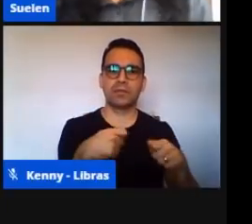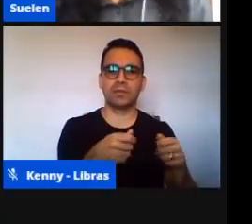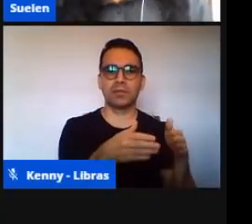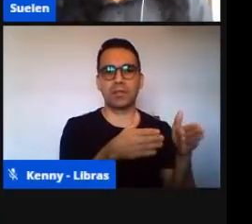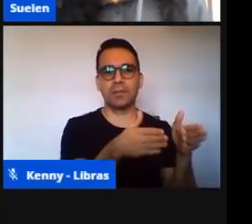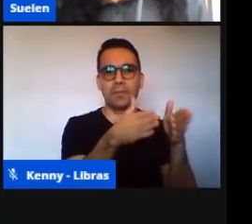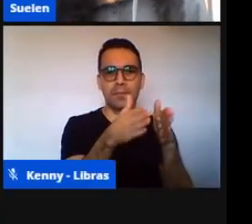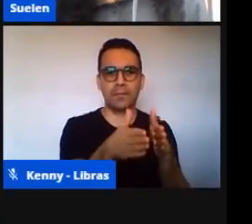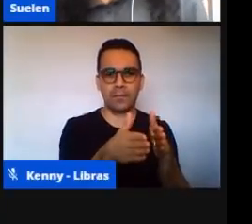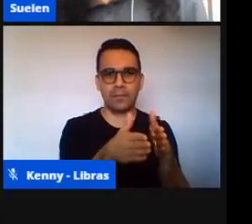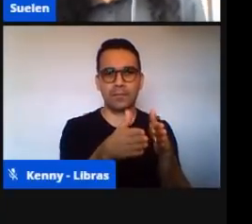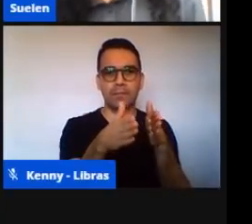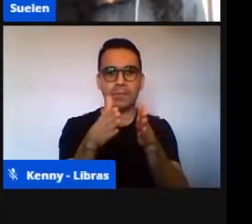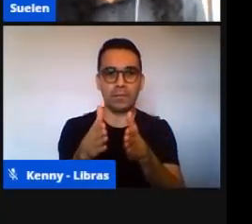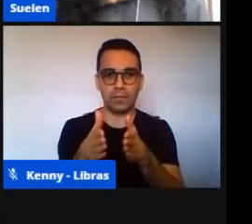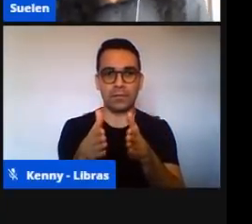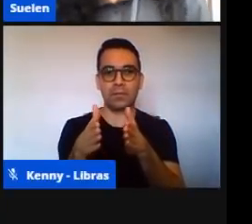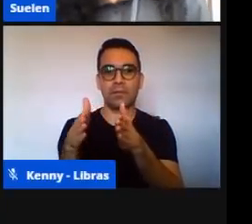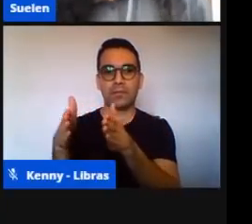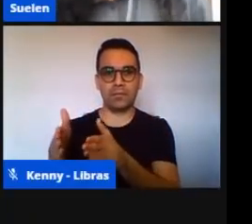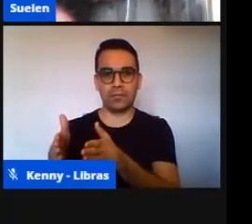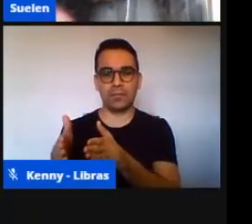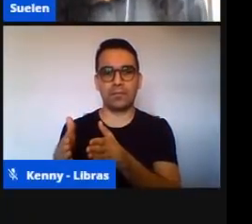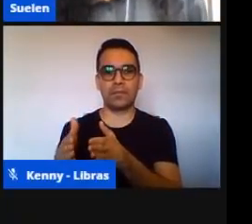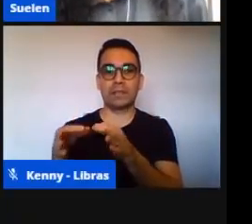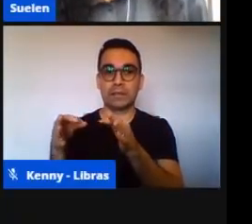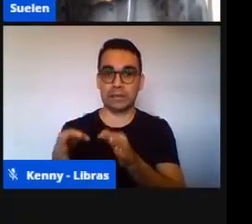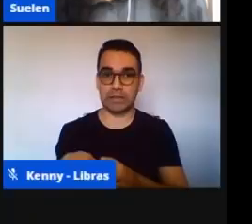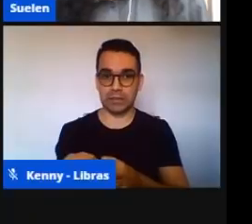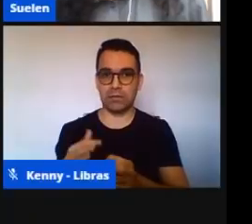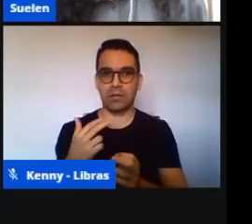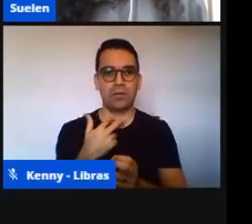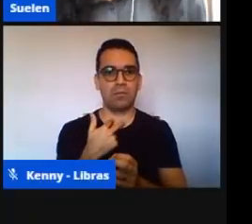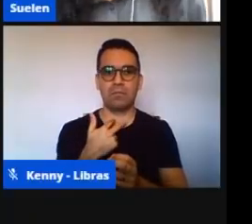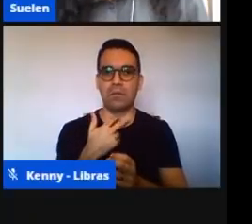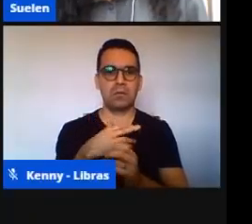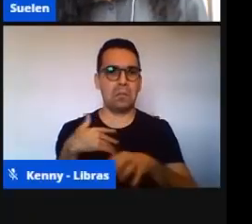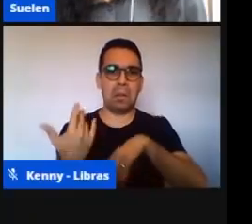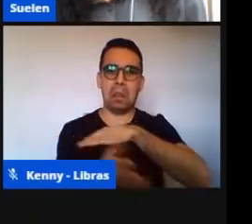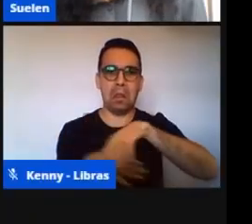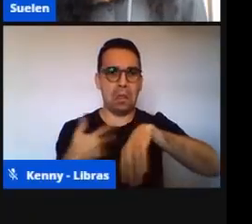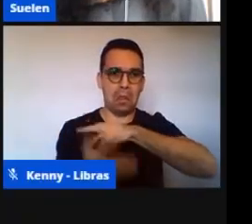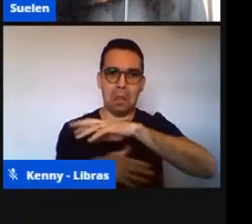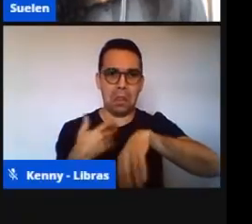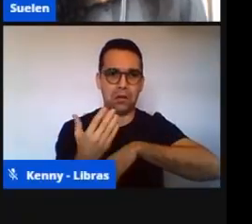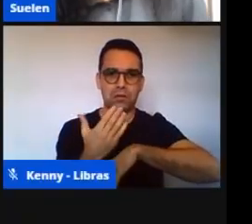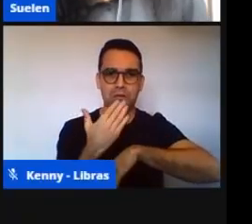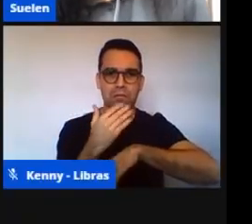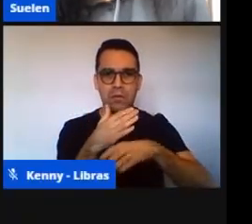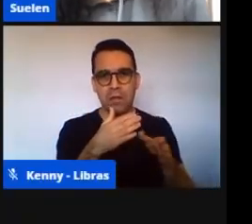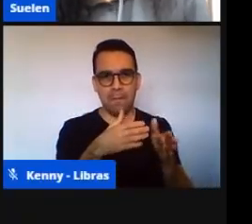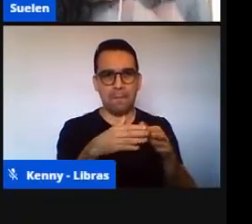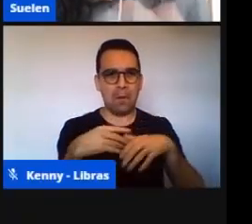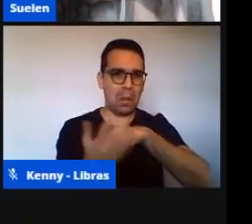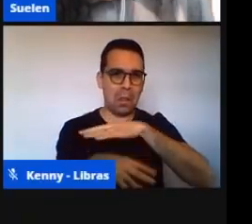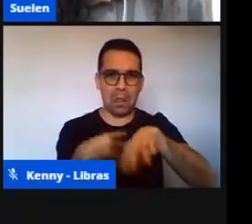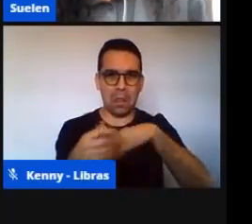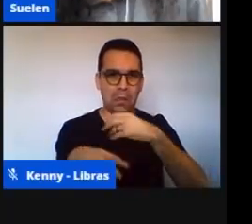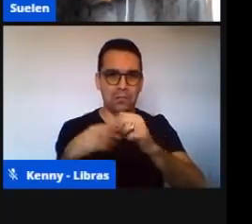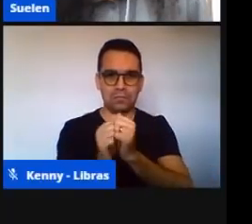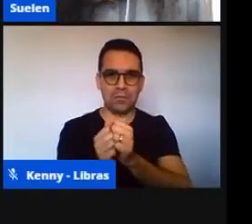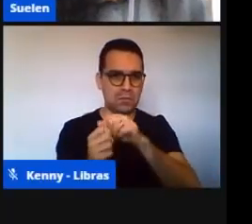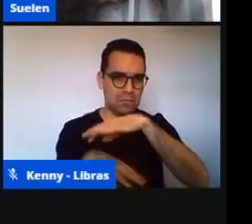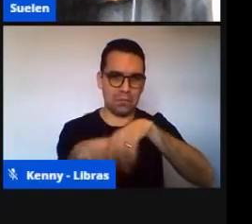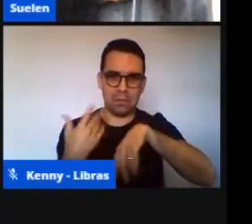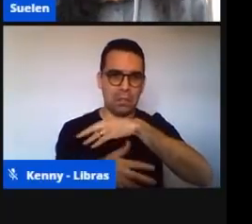haja ventilação adequada, verificar sempre a data de validade do produto. O primeiro